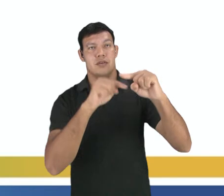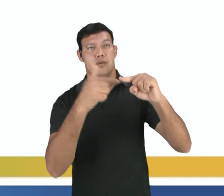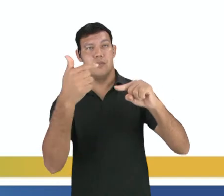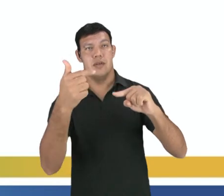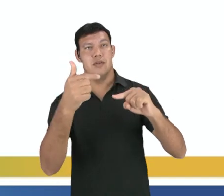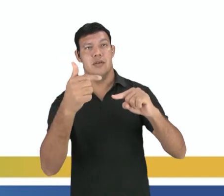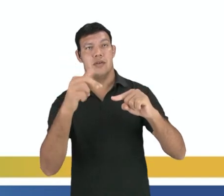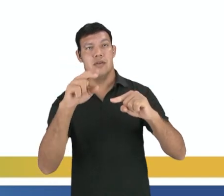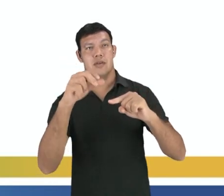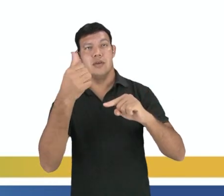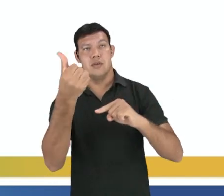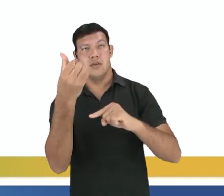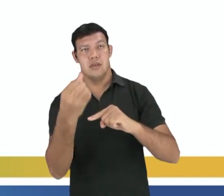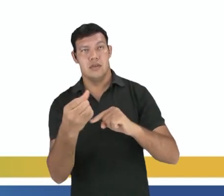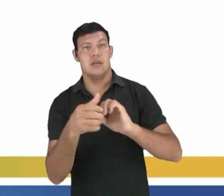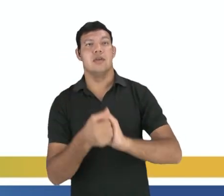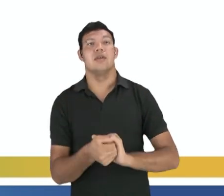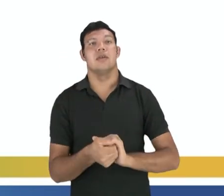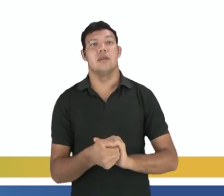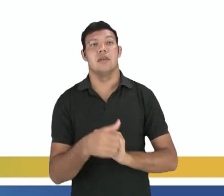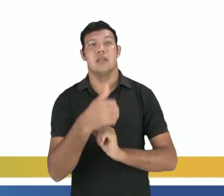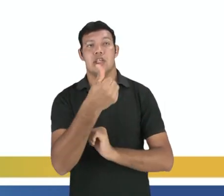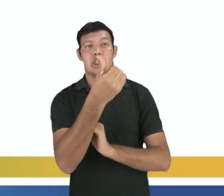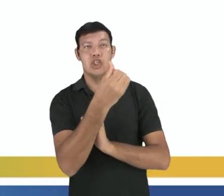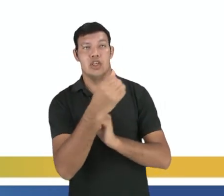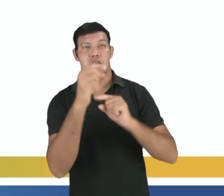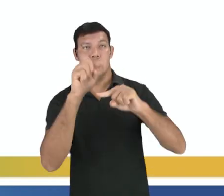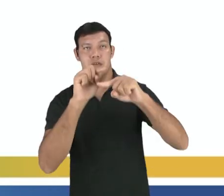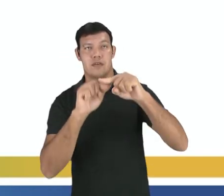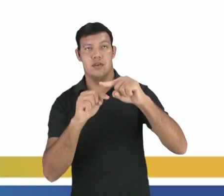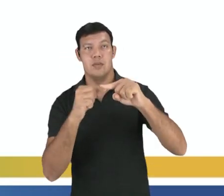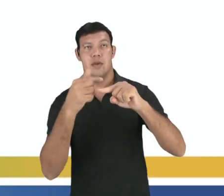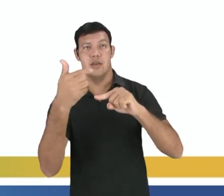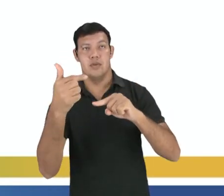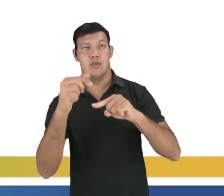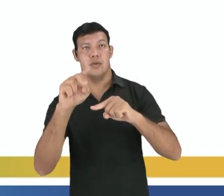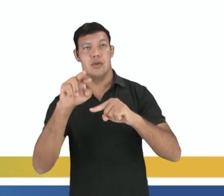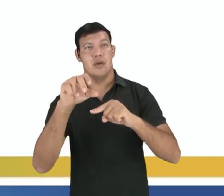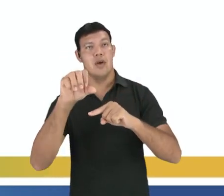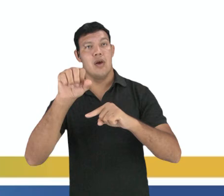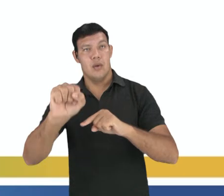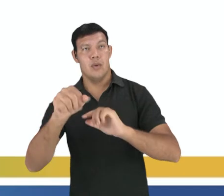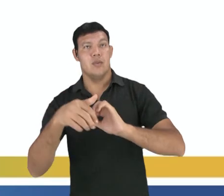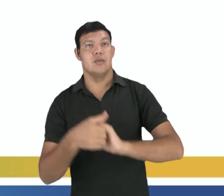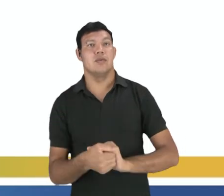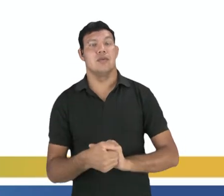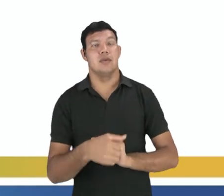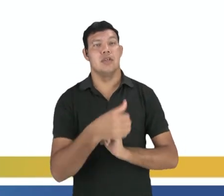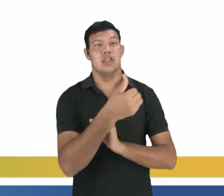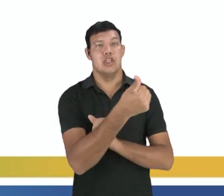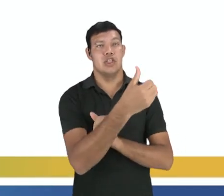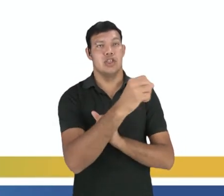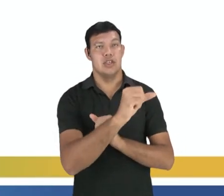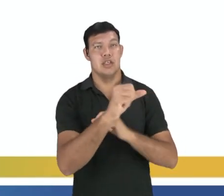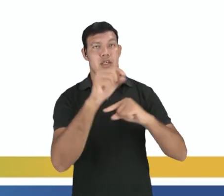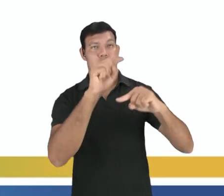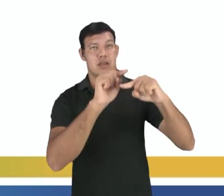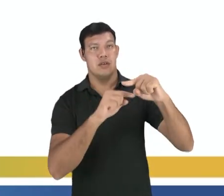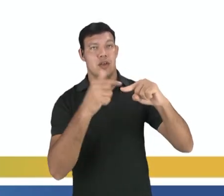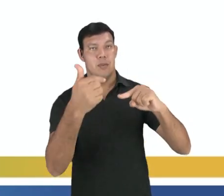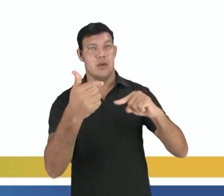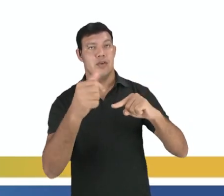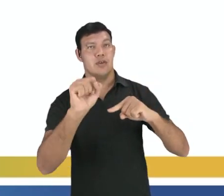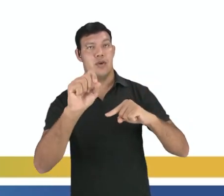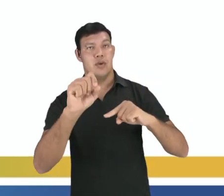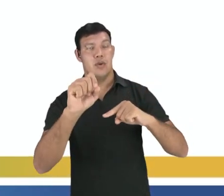dá 8, 8 dividido por 2 dá 4. Por 2 novamente, ó. Continuam sendo pares, né? Divide por 2. 8 por 2, 4,